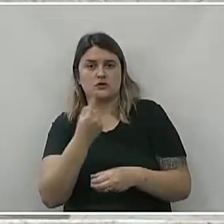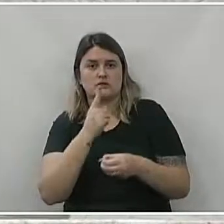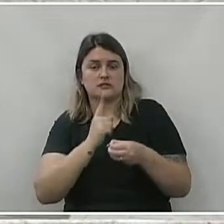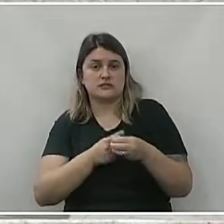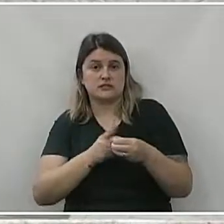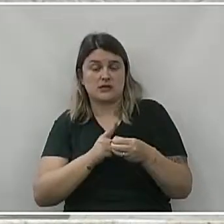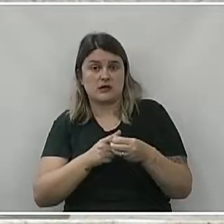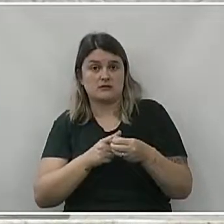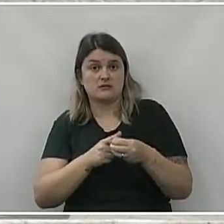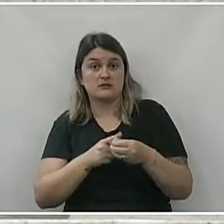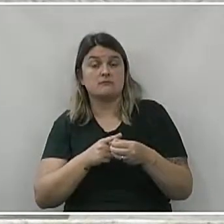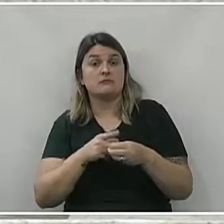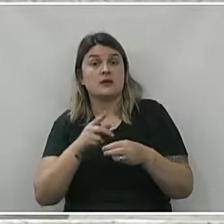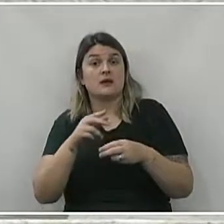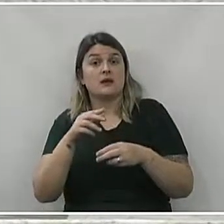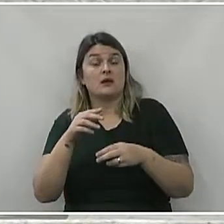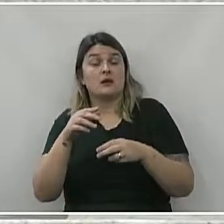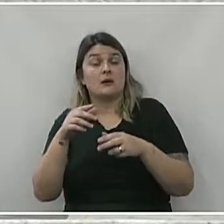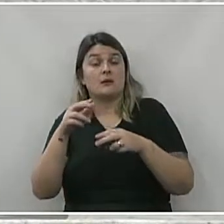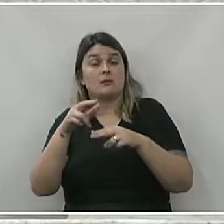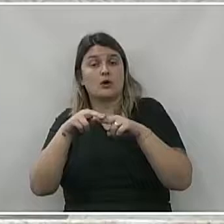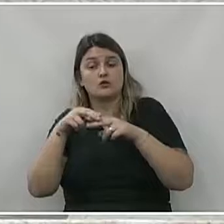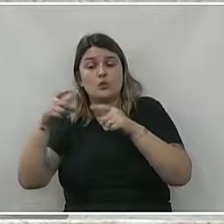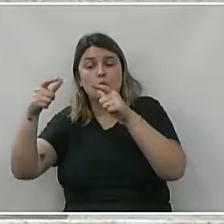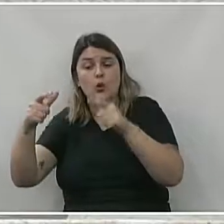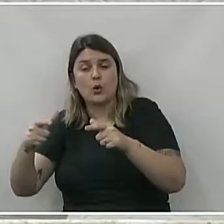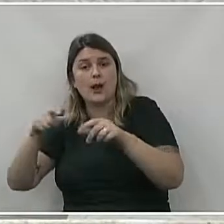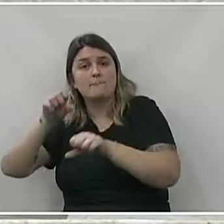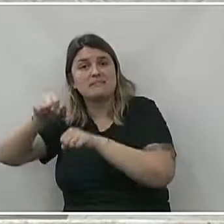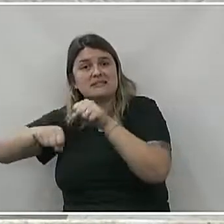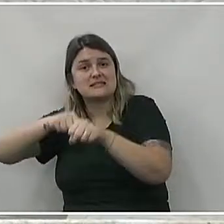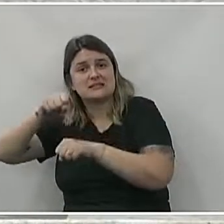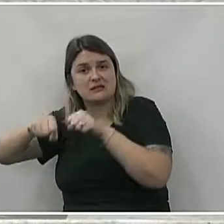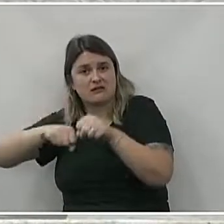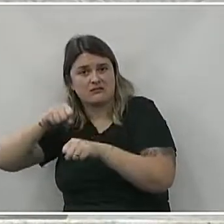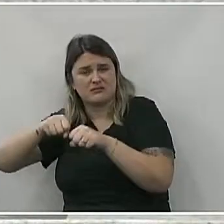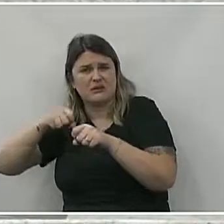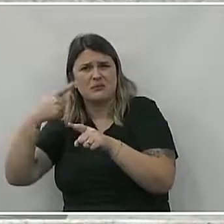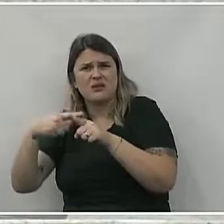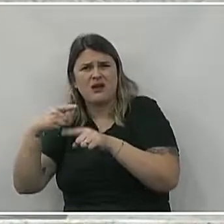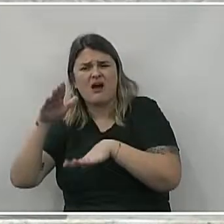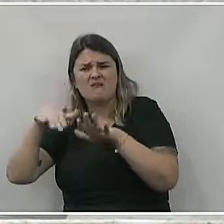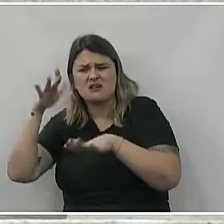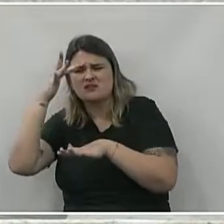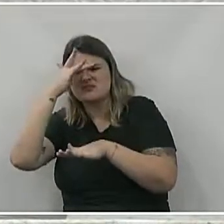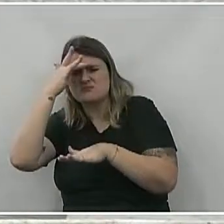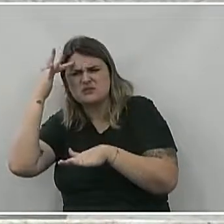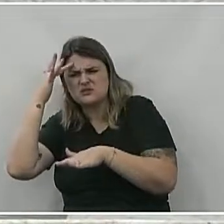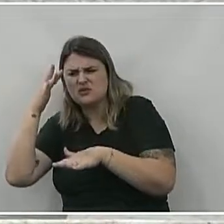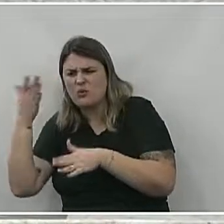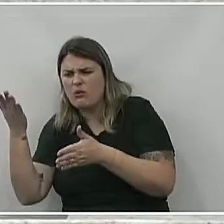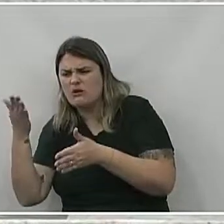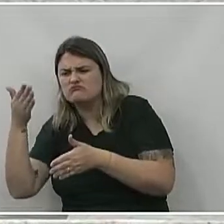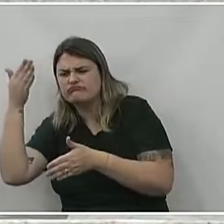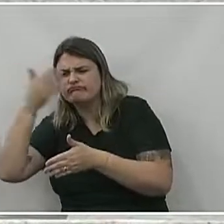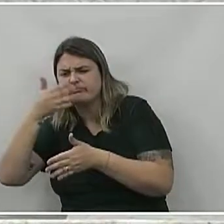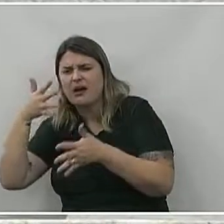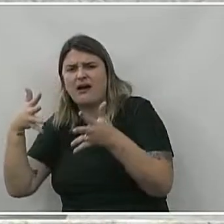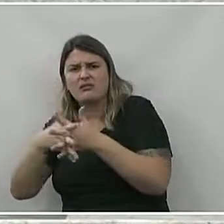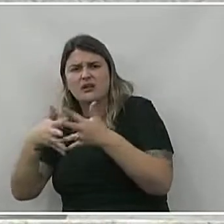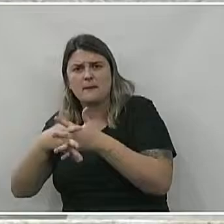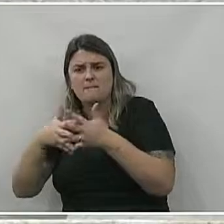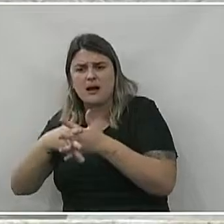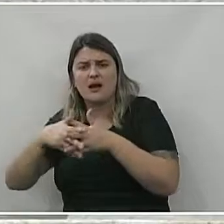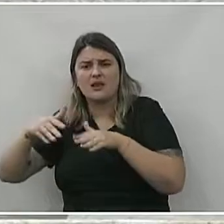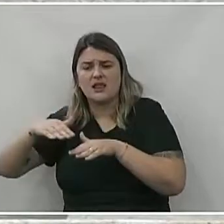em relação aos bicicletários instalados em cima dos passeios e outros ainda em cima do piso tátil.